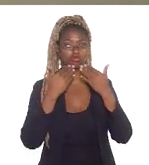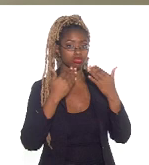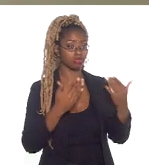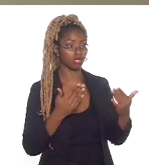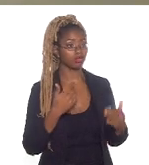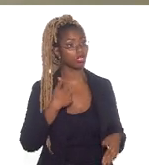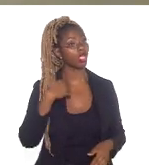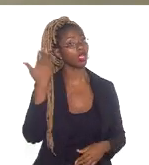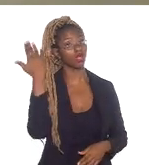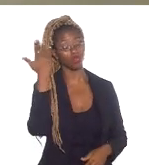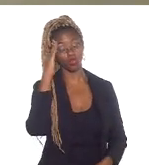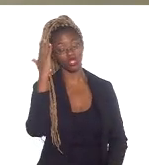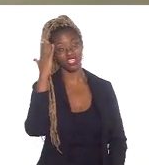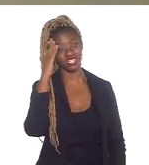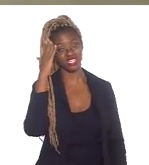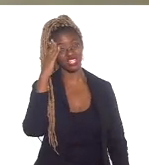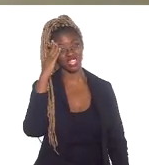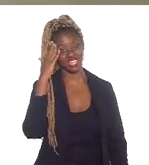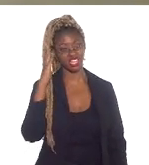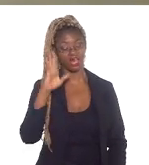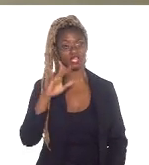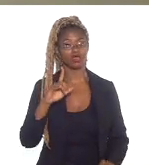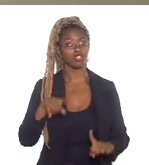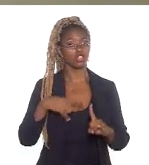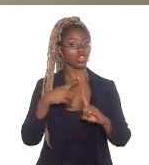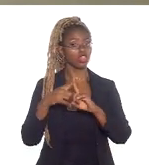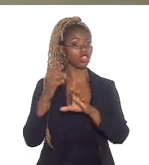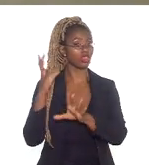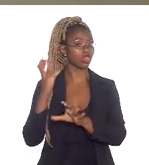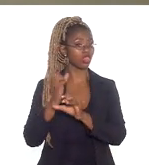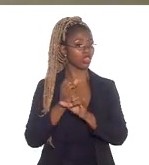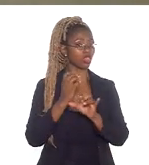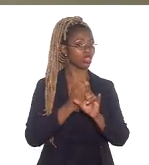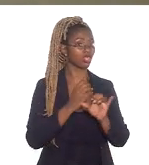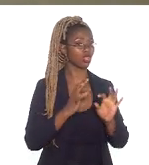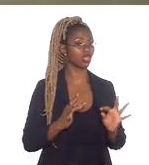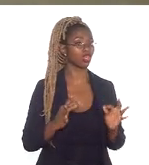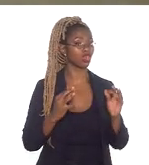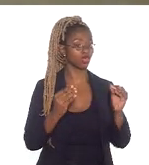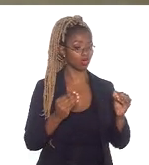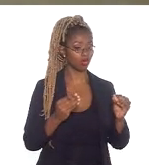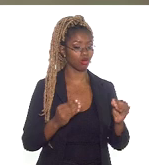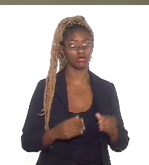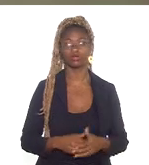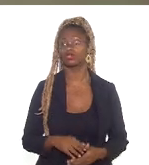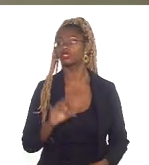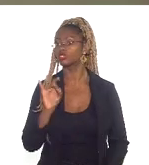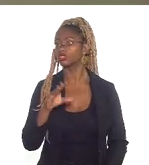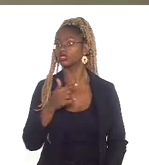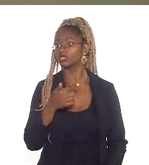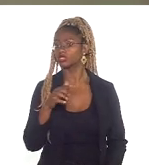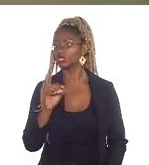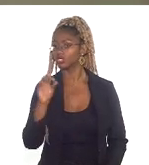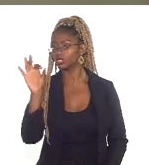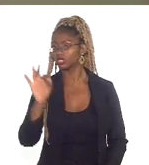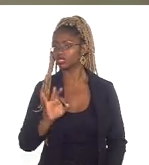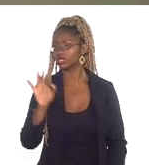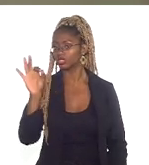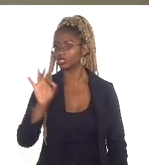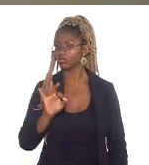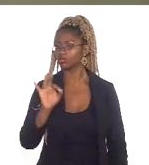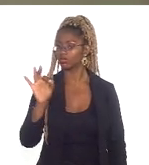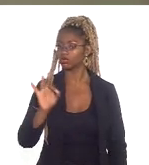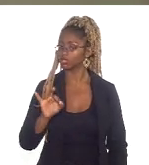infiro, somando os dois percentuais, que somente 70%